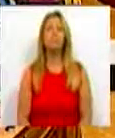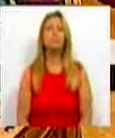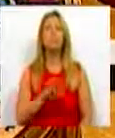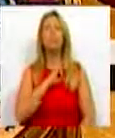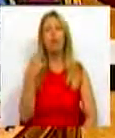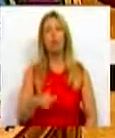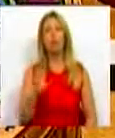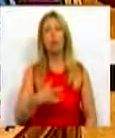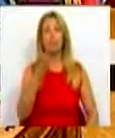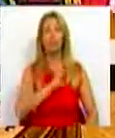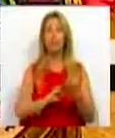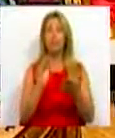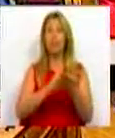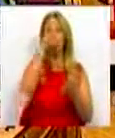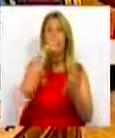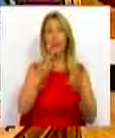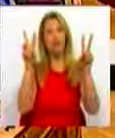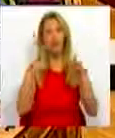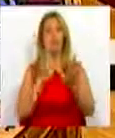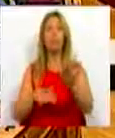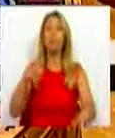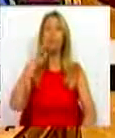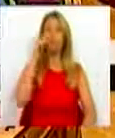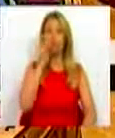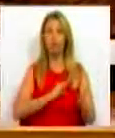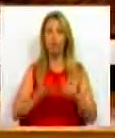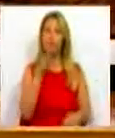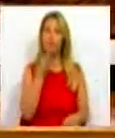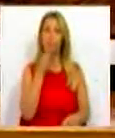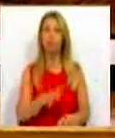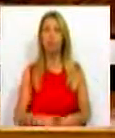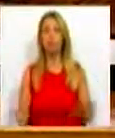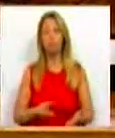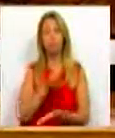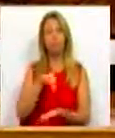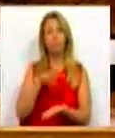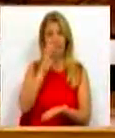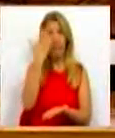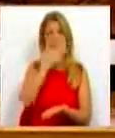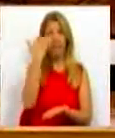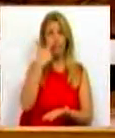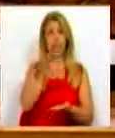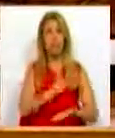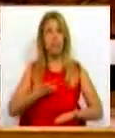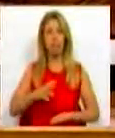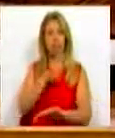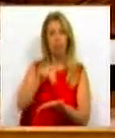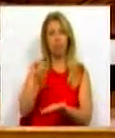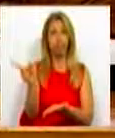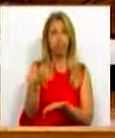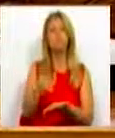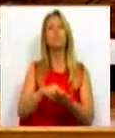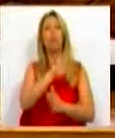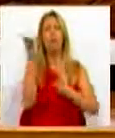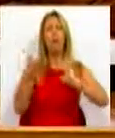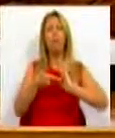Sr. Presidente, Sr. Secretário de Estado de Assuntos Parlamentares, Sras. E Srs. Deputados. A apresentação quinzenal dos desempregados foi introduzida há 10 anos na lei